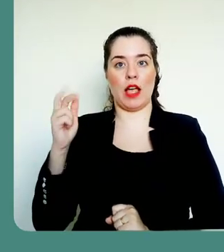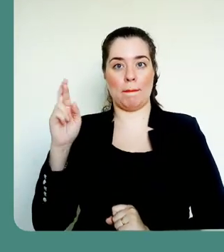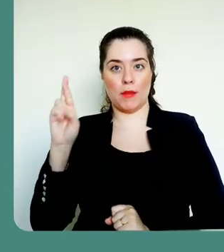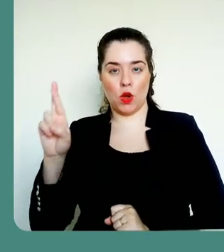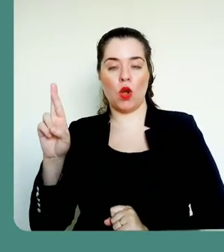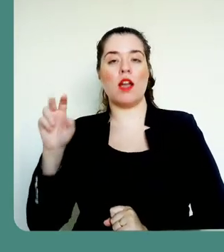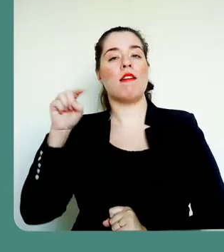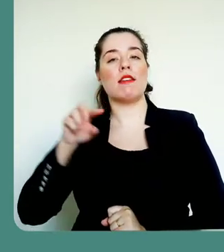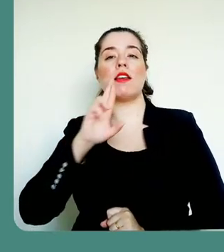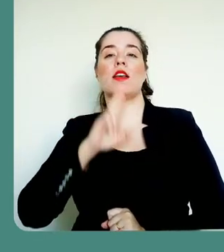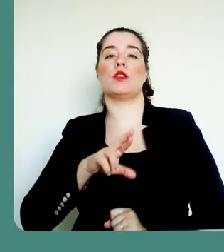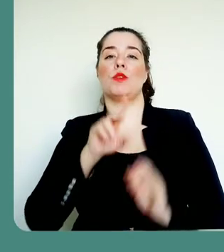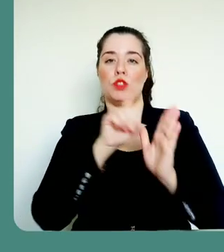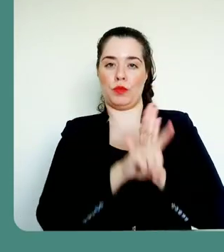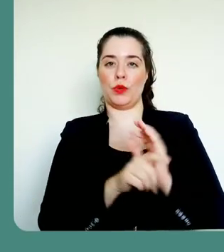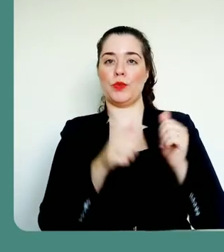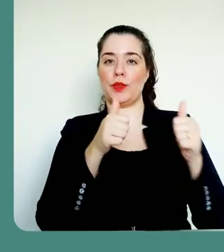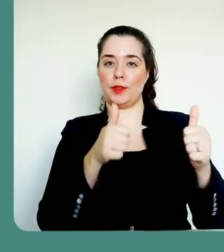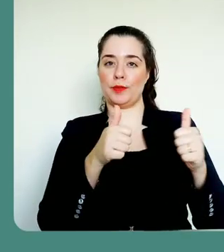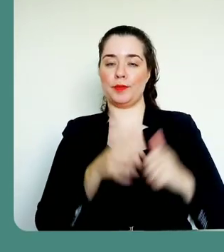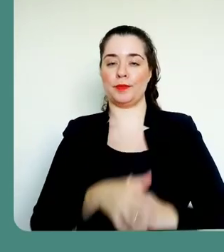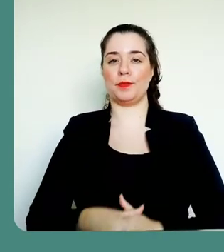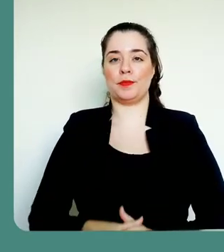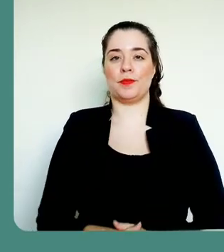responda essa pergunta aqui para mim.